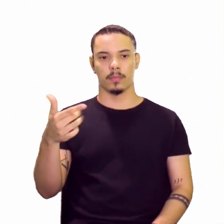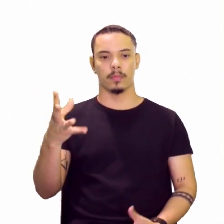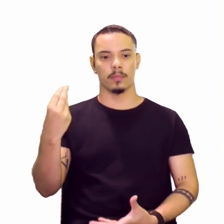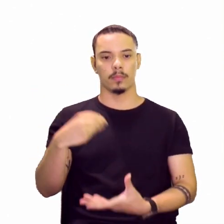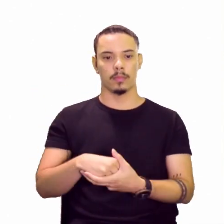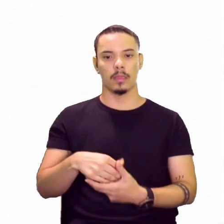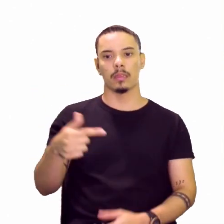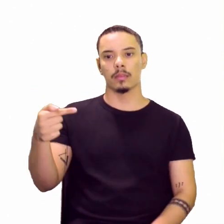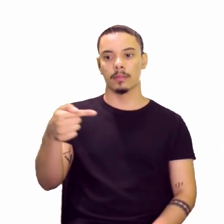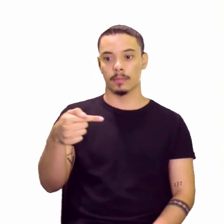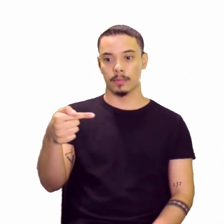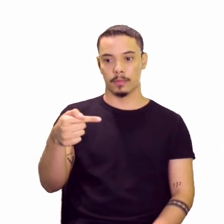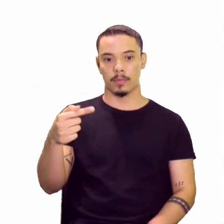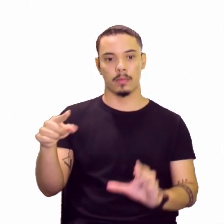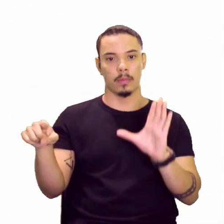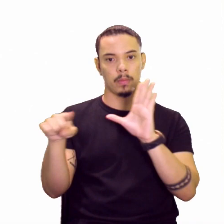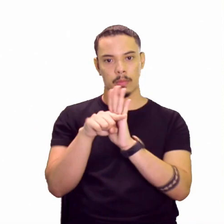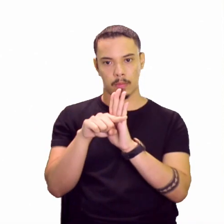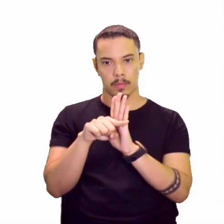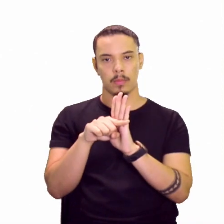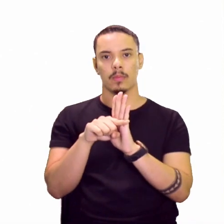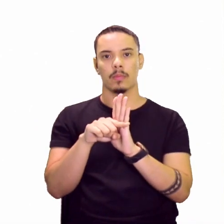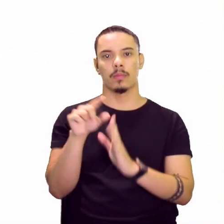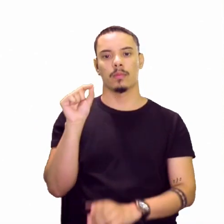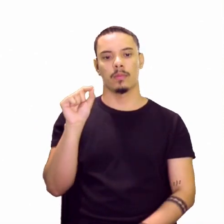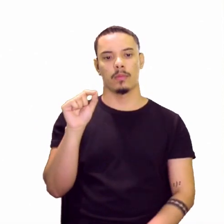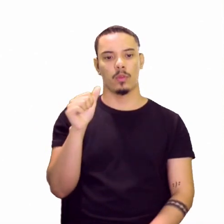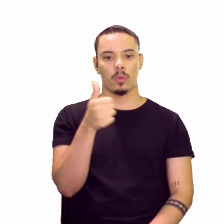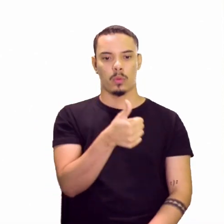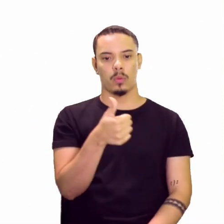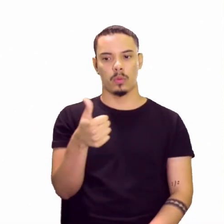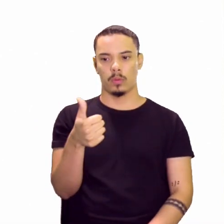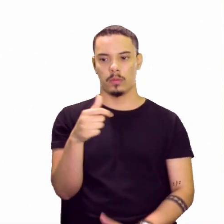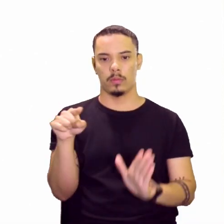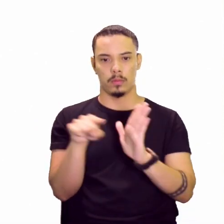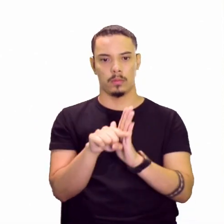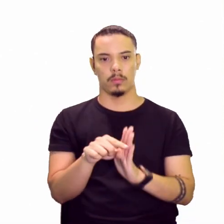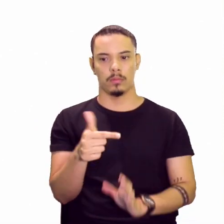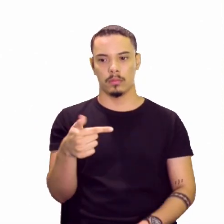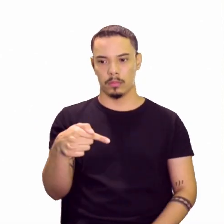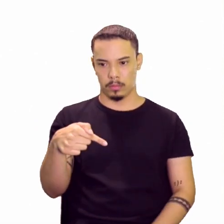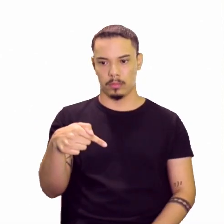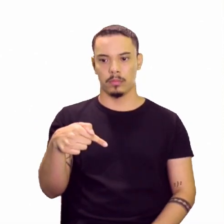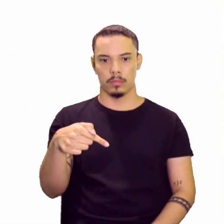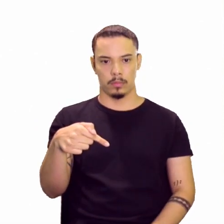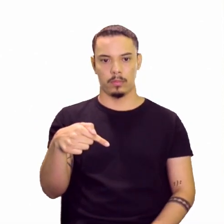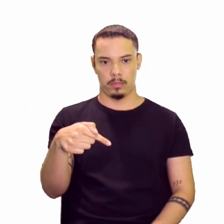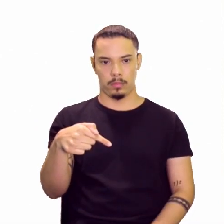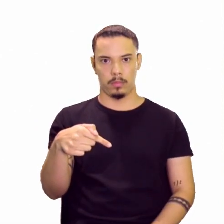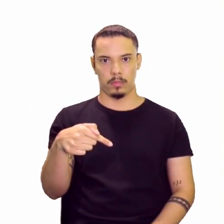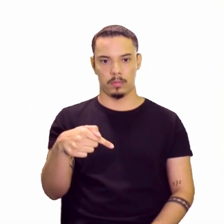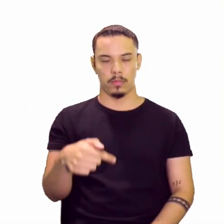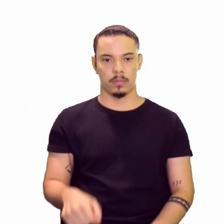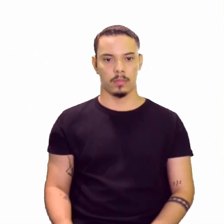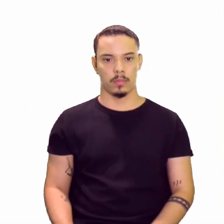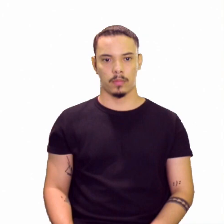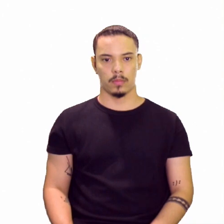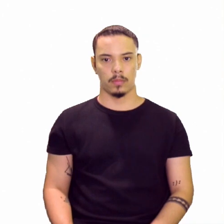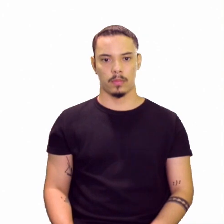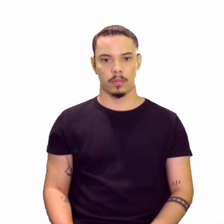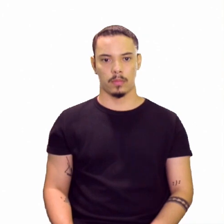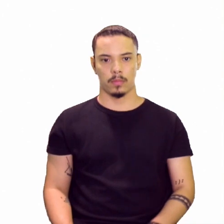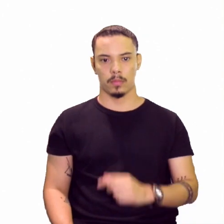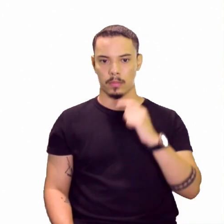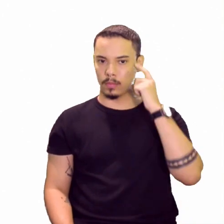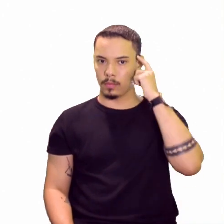é 7 menos o nosso... 11 menos 7. Isso, 11 menos 7 daqui, certo? Aí de cima é